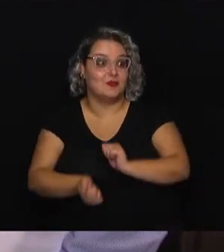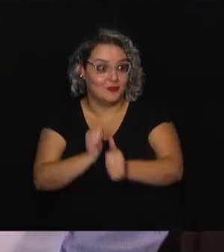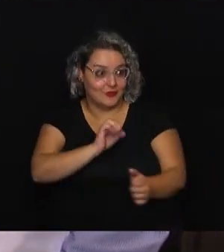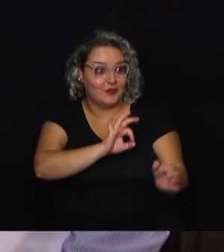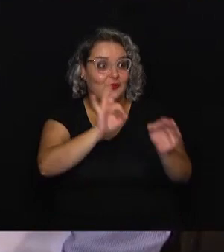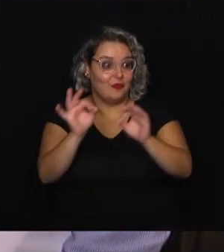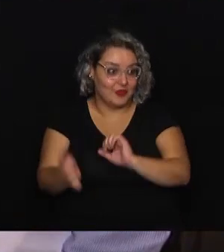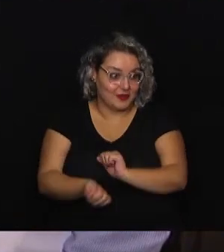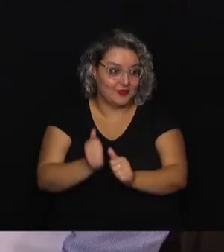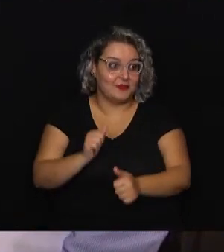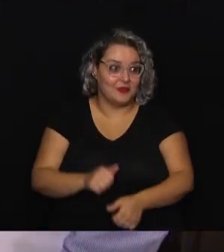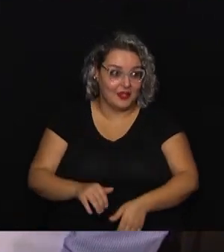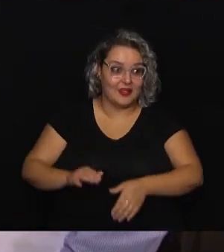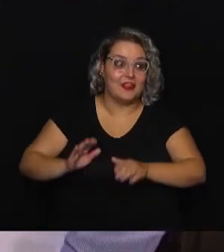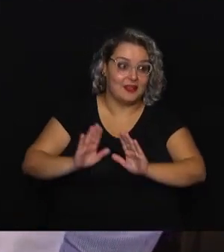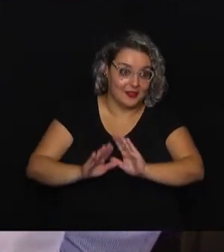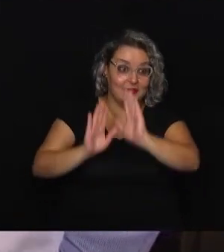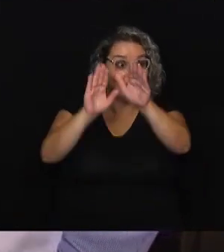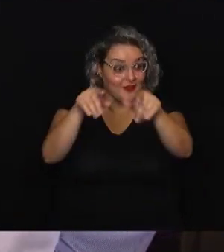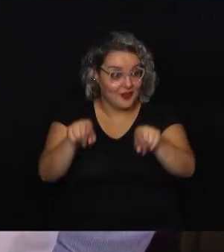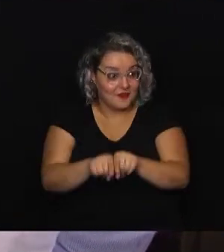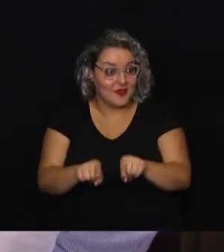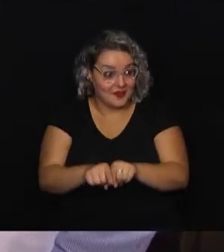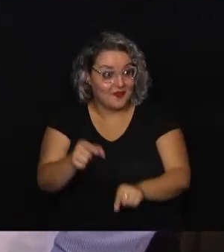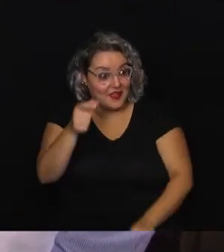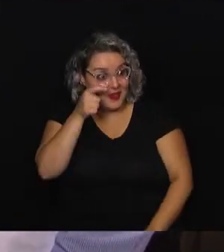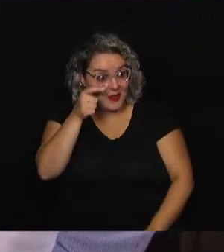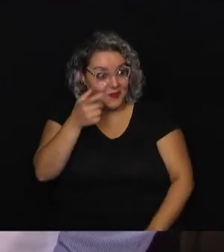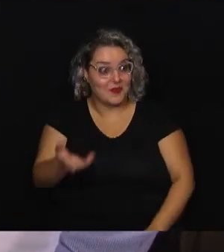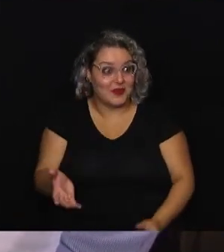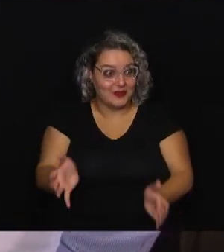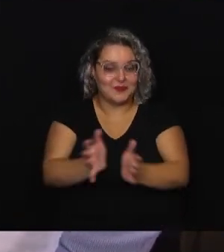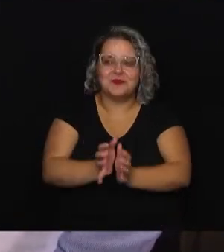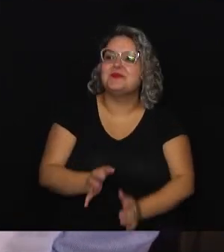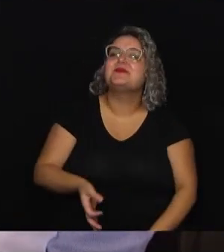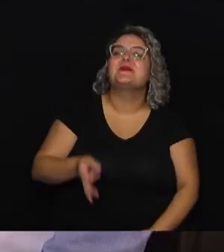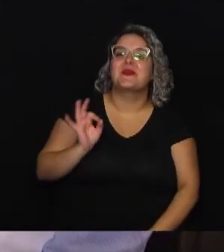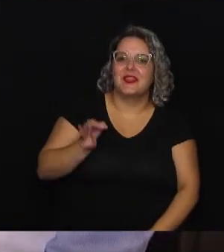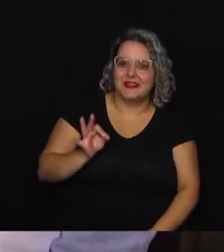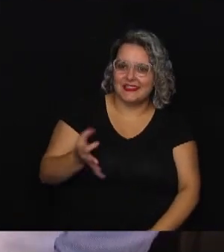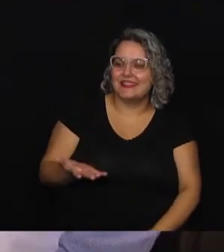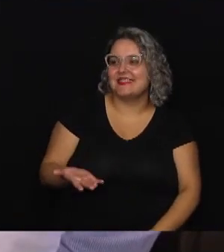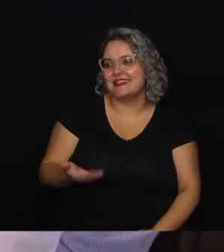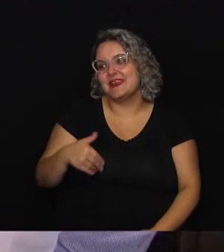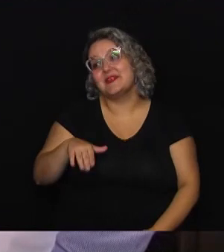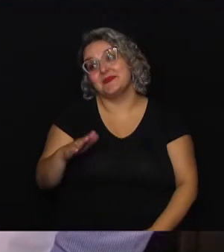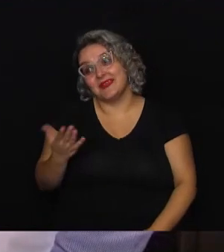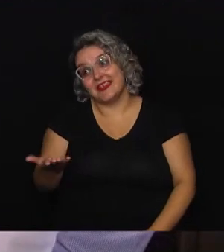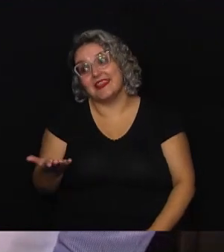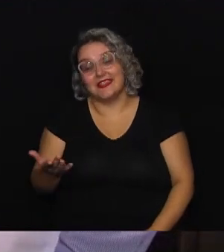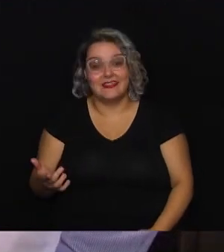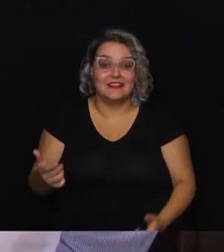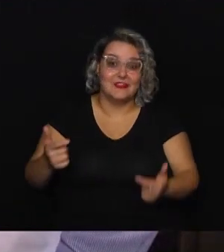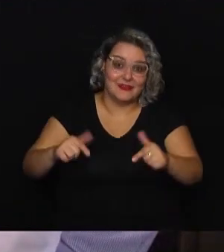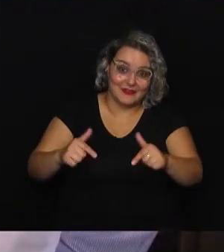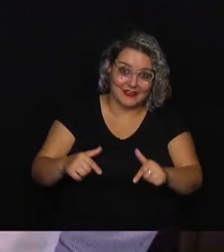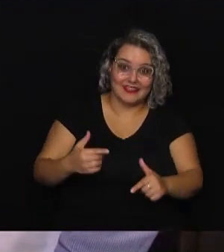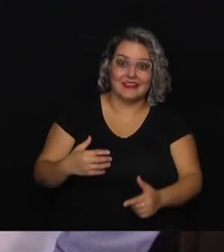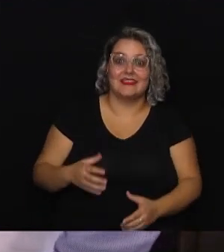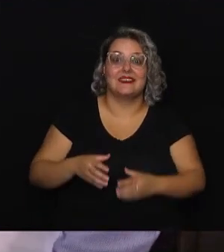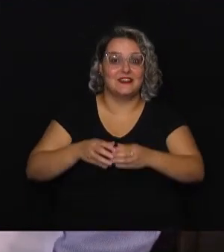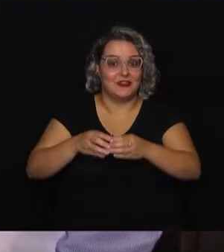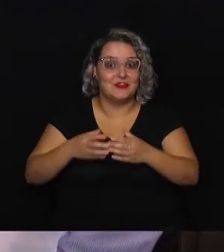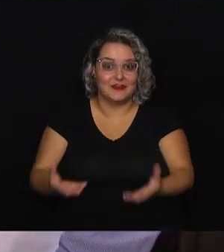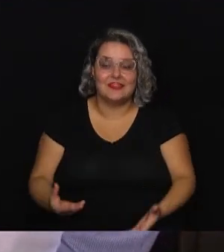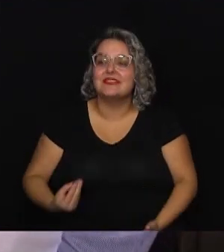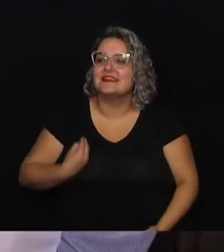futebol, vai no basquete também, no tênis clube, acompanhar o time? Com certeza, ainda mais sendo a casa ali o tênis clube, com certeza estaremos